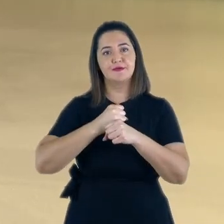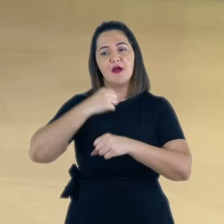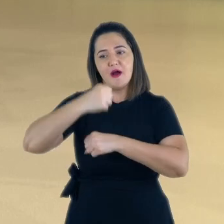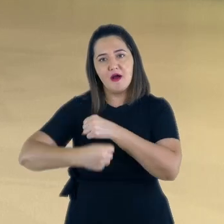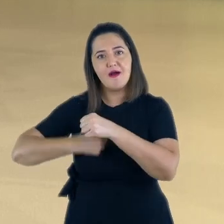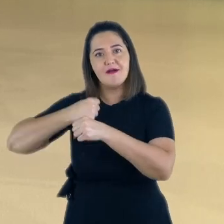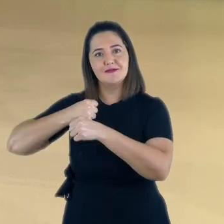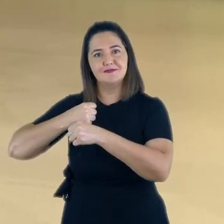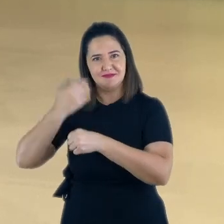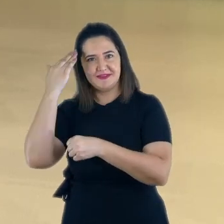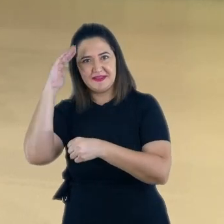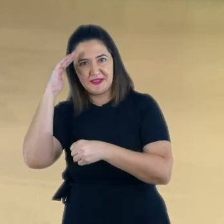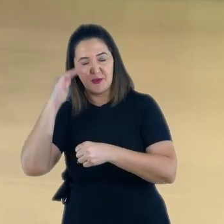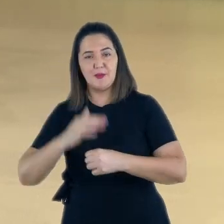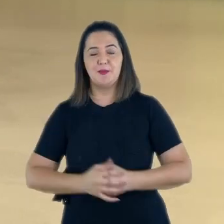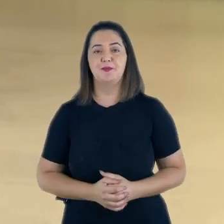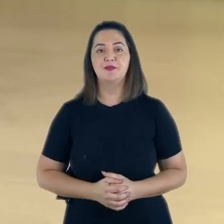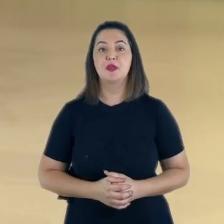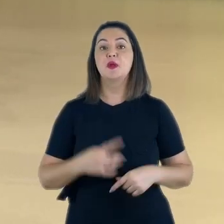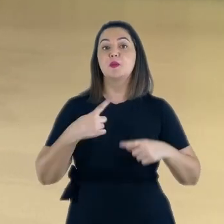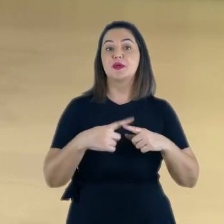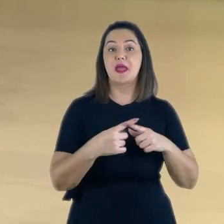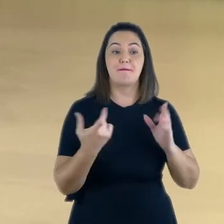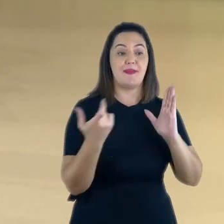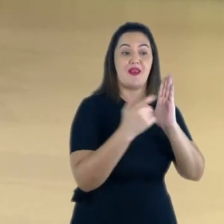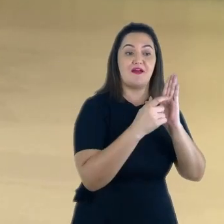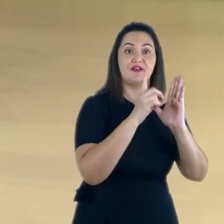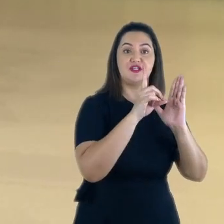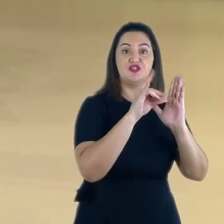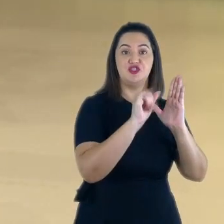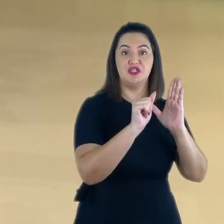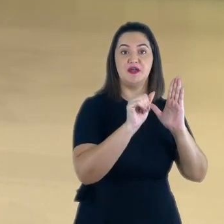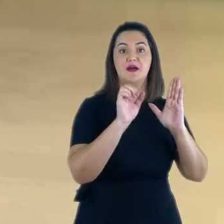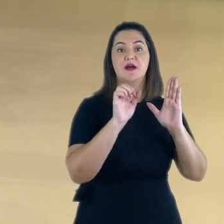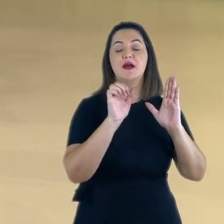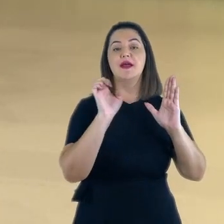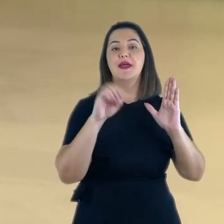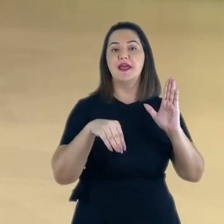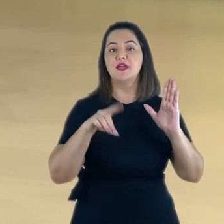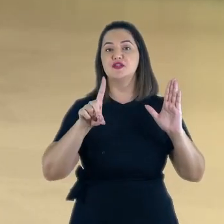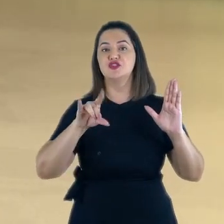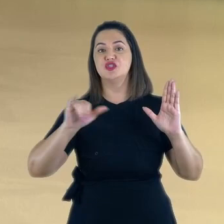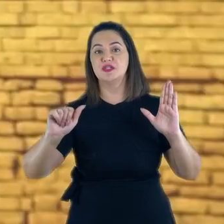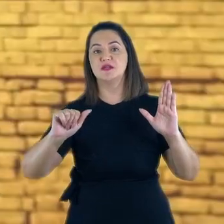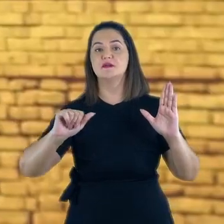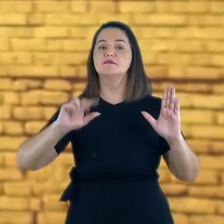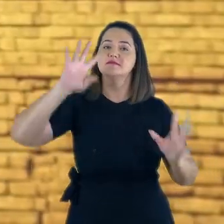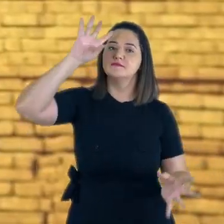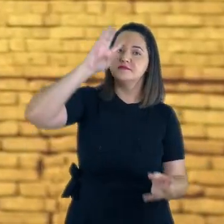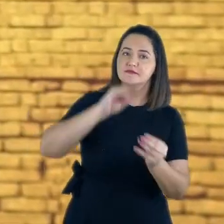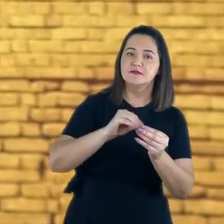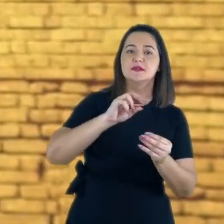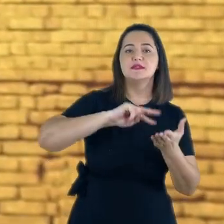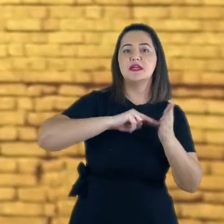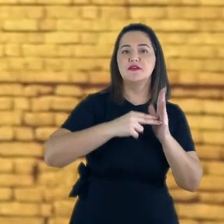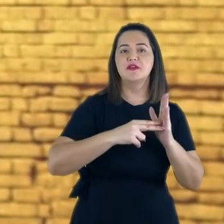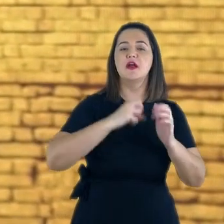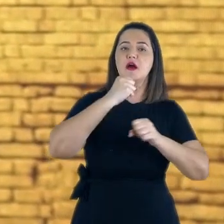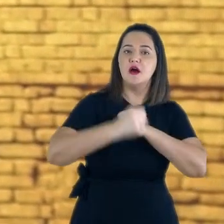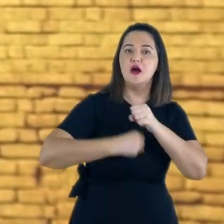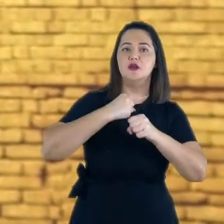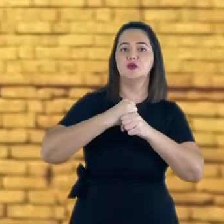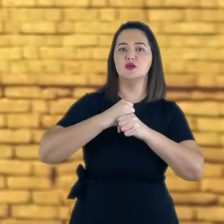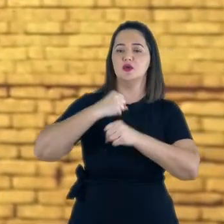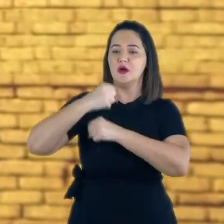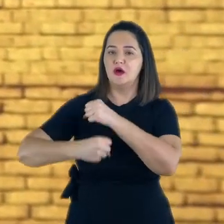10, percebeu? É porque a palavra de dia em dia significa de ano em ano. Um outro exemplo que eu poderia dar